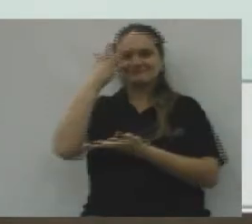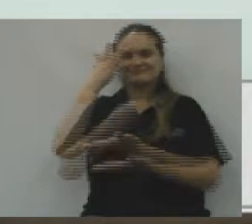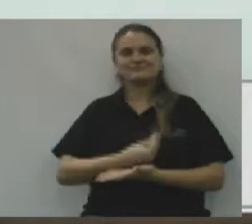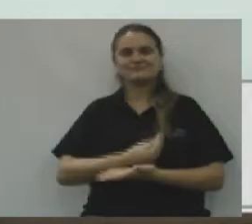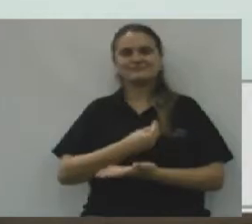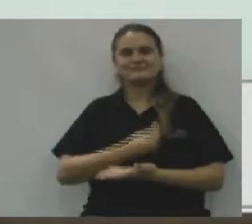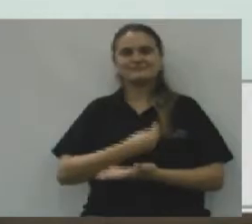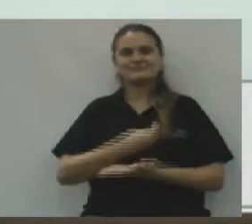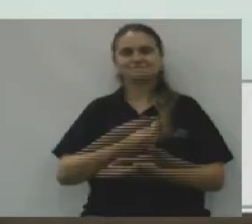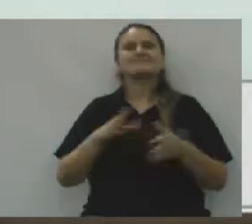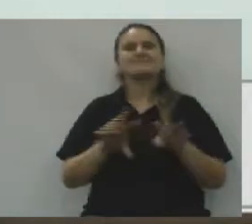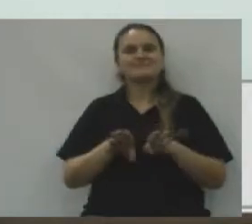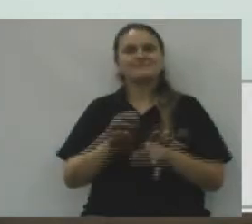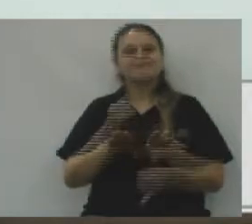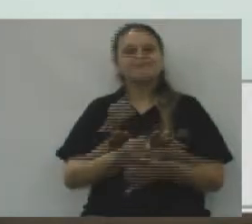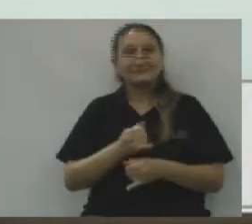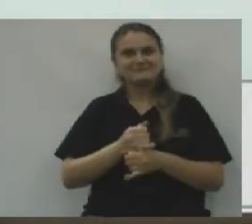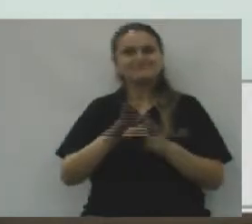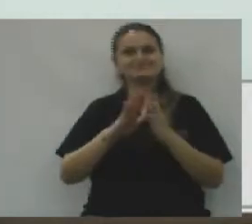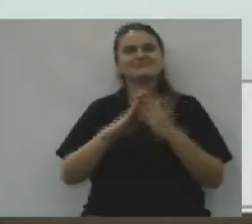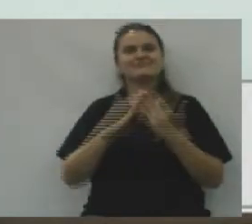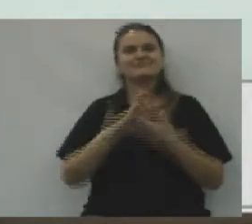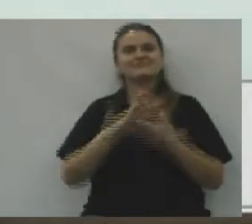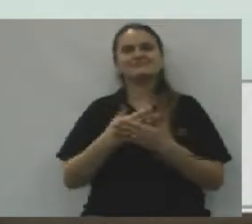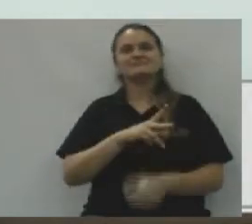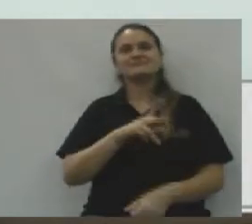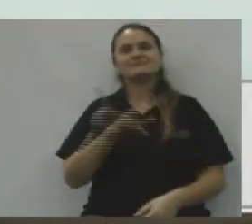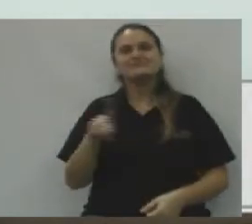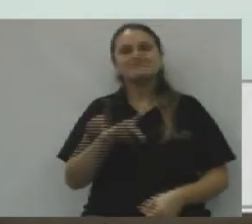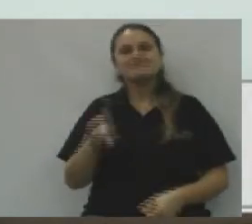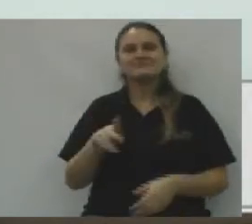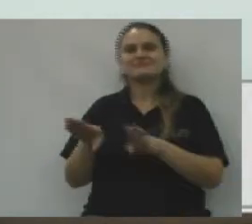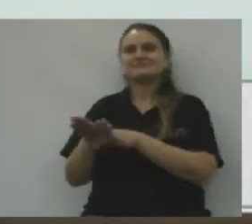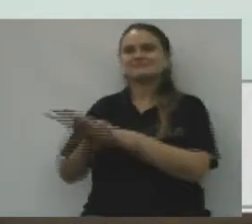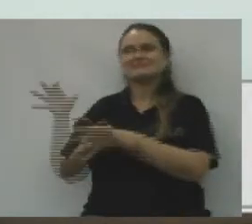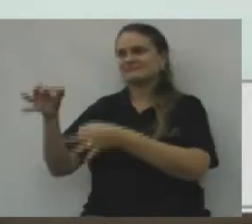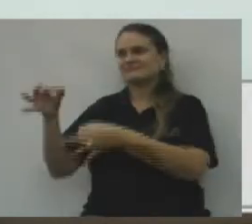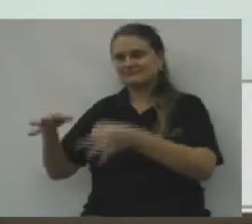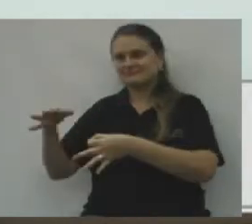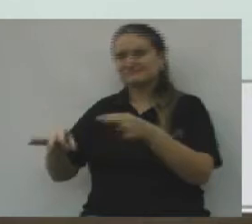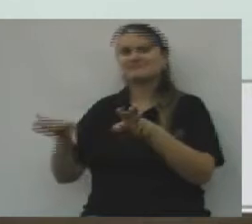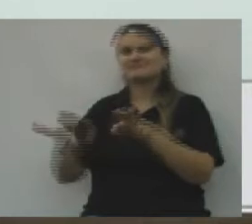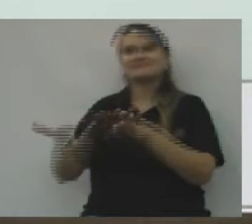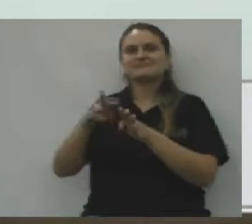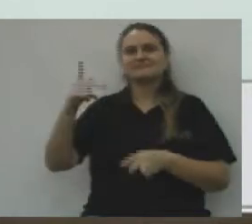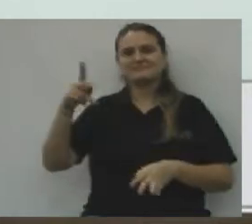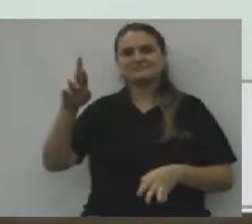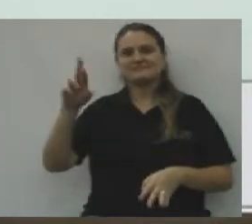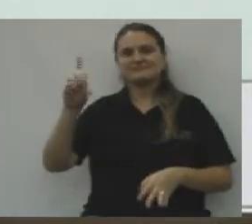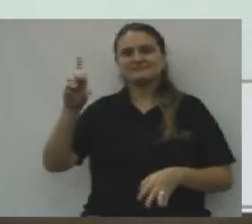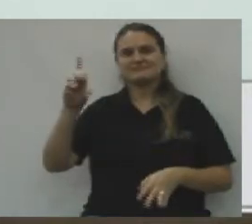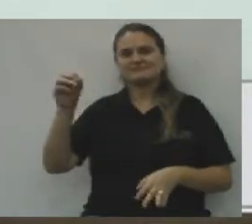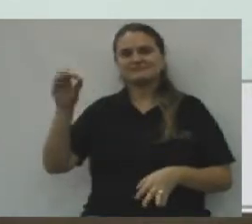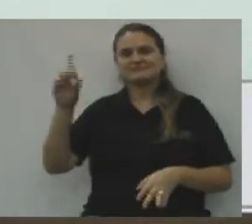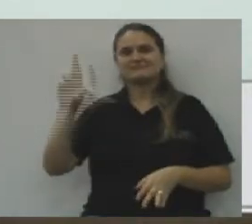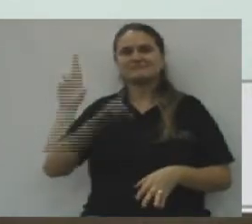diretores de escola, professores, senhor juiz, senhor promotor. É uma alegria muito grande mesmo